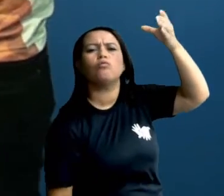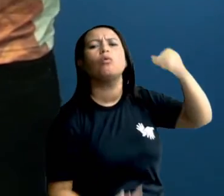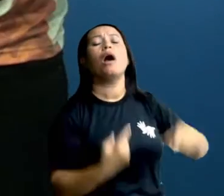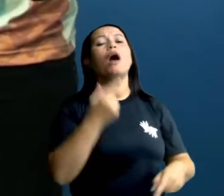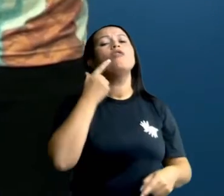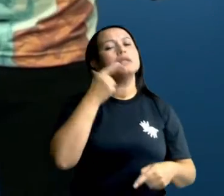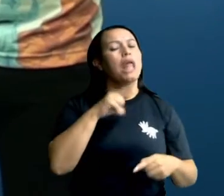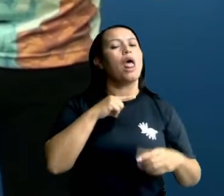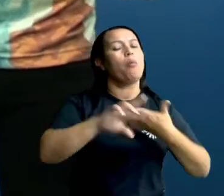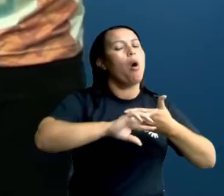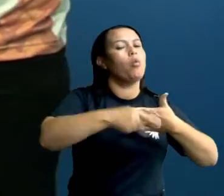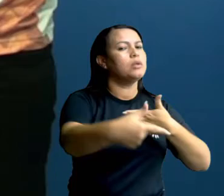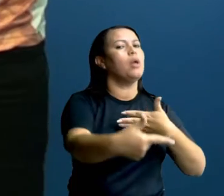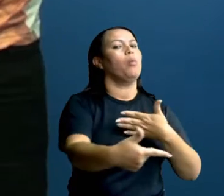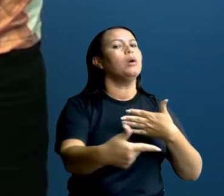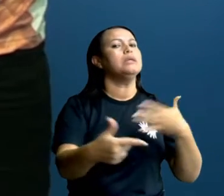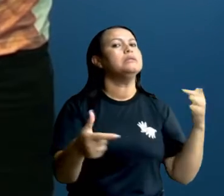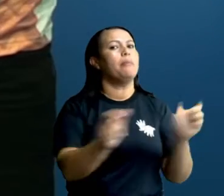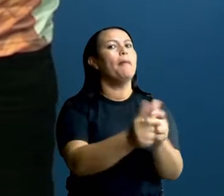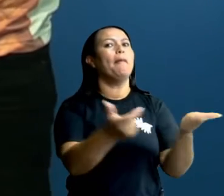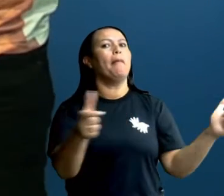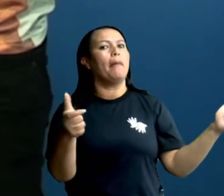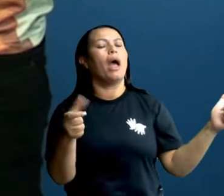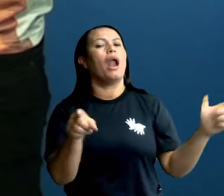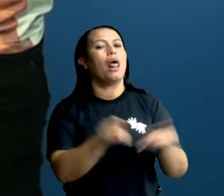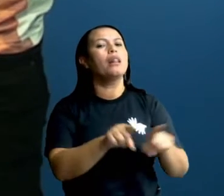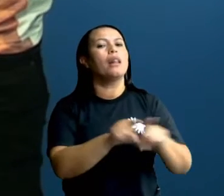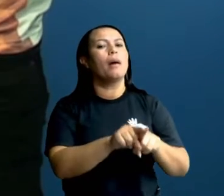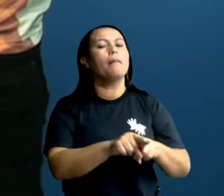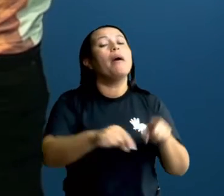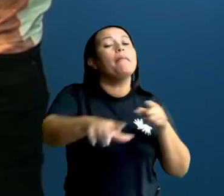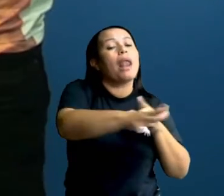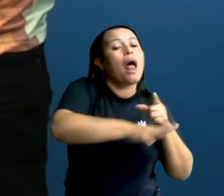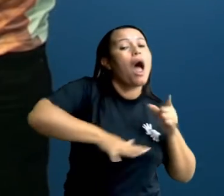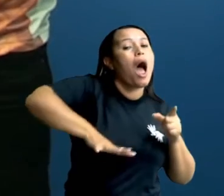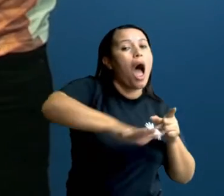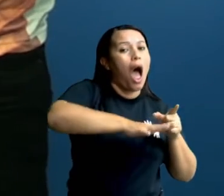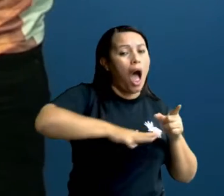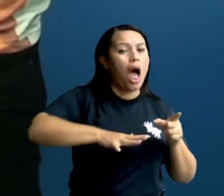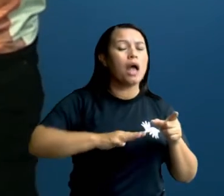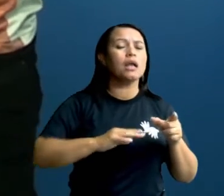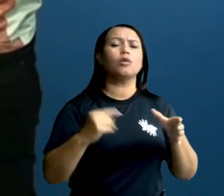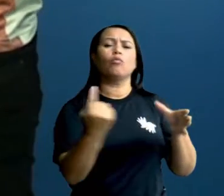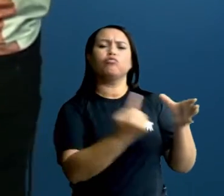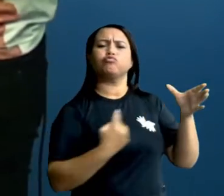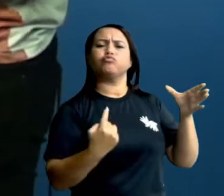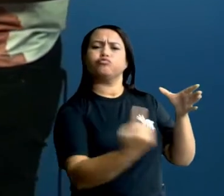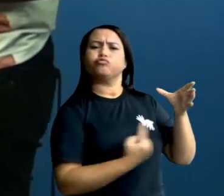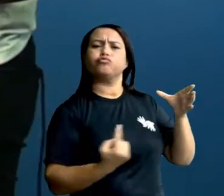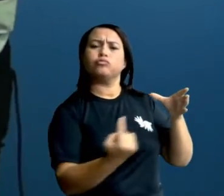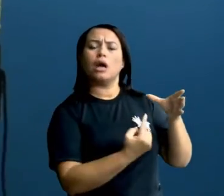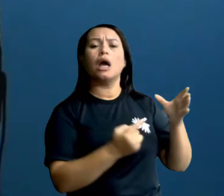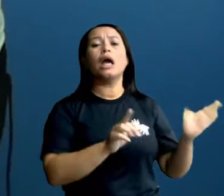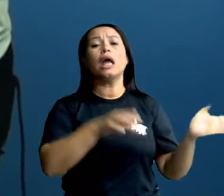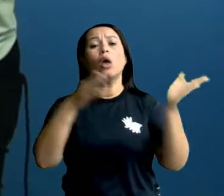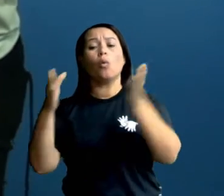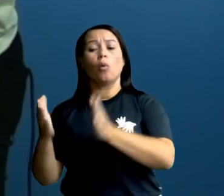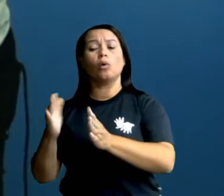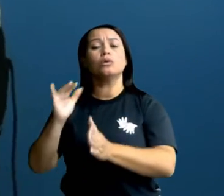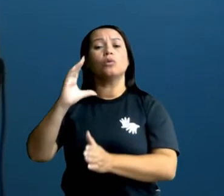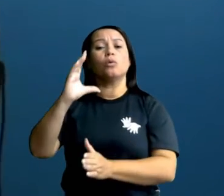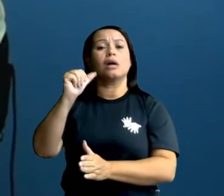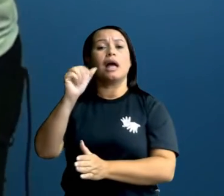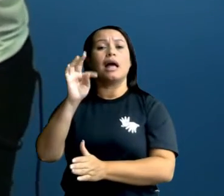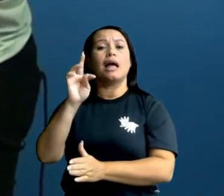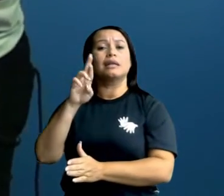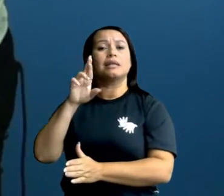uma consequência bem grande sobre as áreas em que ele vai se dispersar, né, onde eles vão atuar. E no caso do Katrina, você